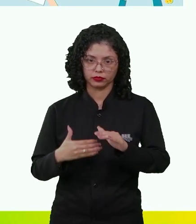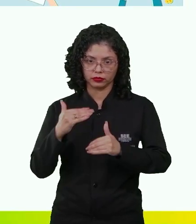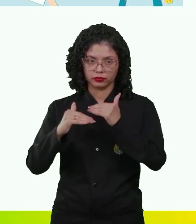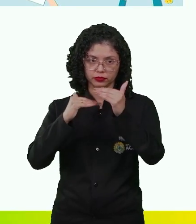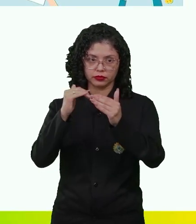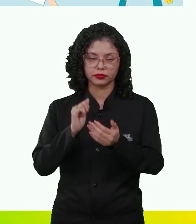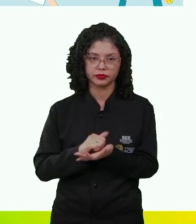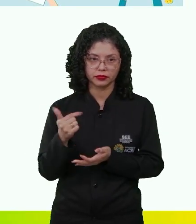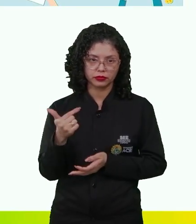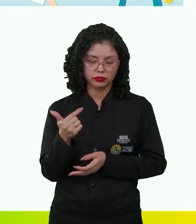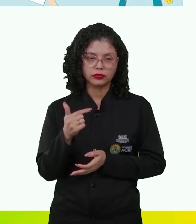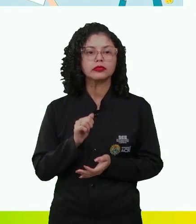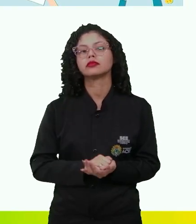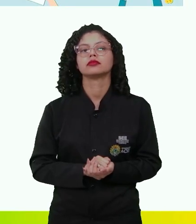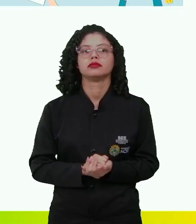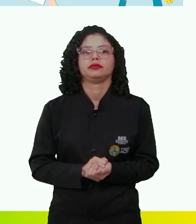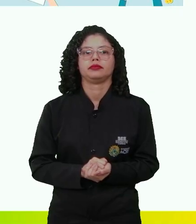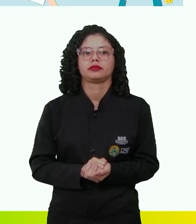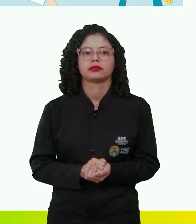A segunda,